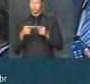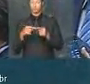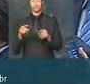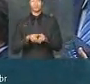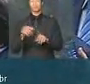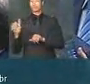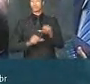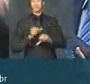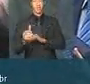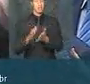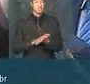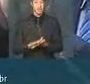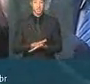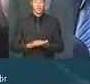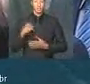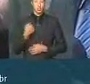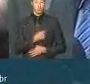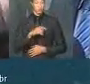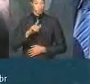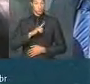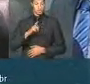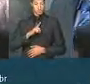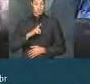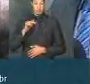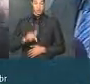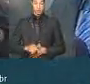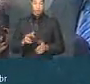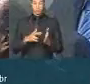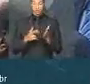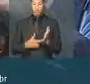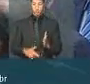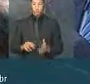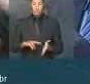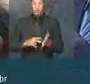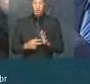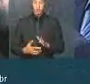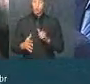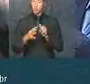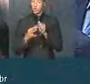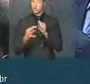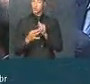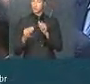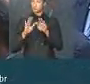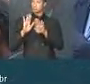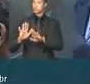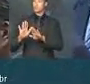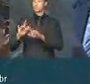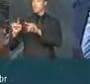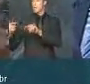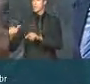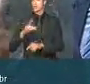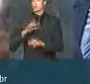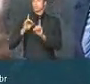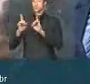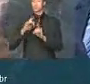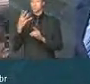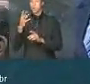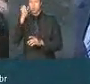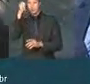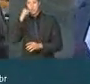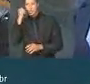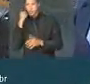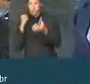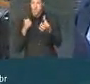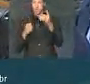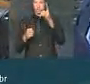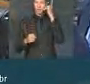não vai alterar praticamente nada é que nós tenhamos um requerimento ou seja o artigo ficaria assim após terem discutido quatro senadores